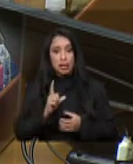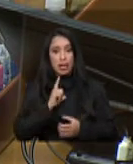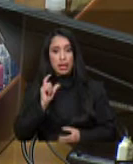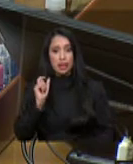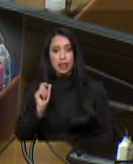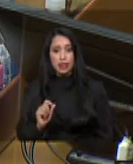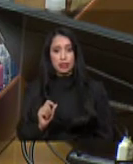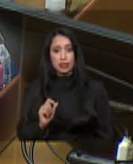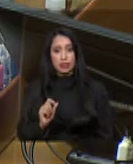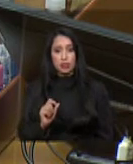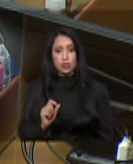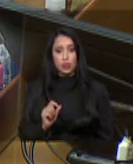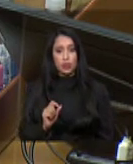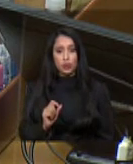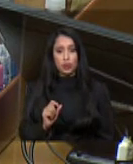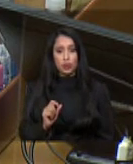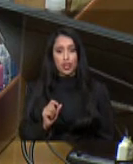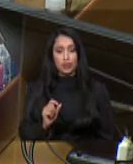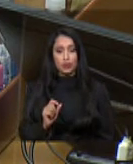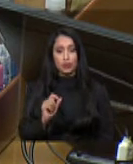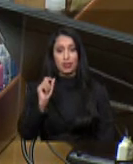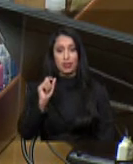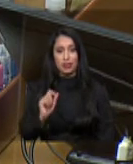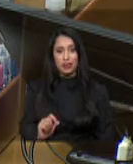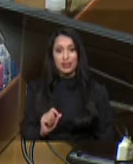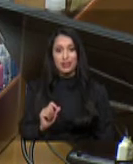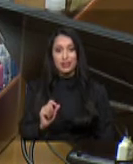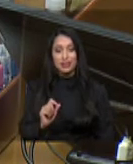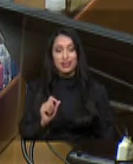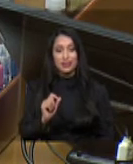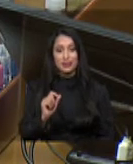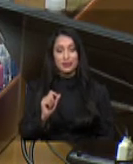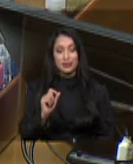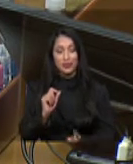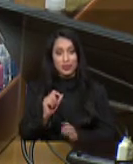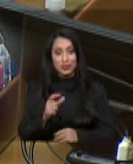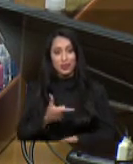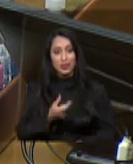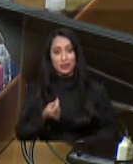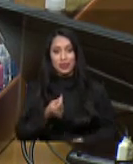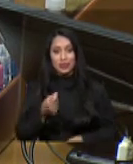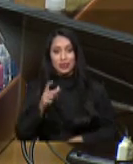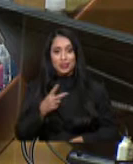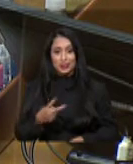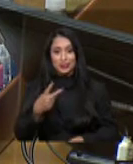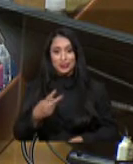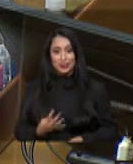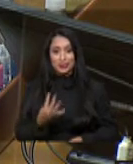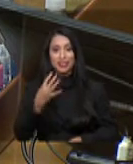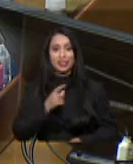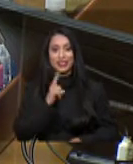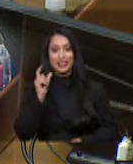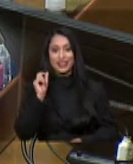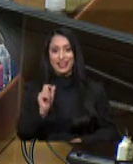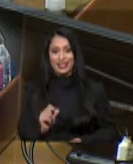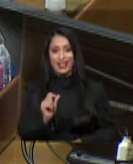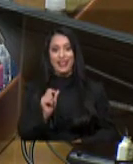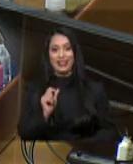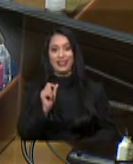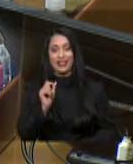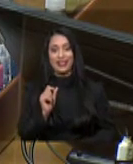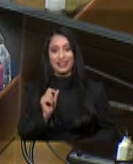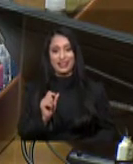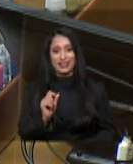a questão no questionamento sobre o decreto 10.224, que excluiu o representante